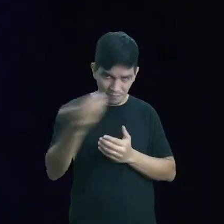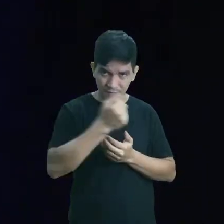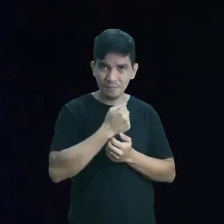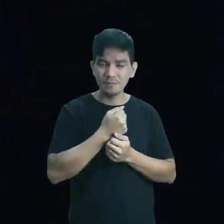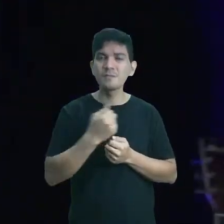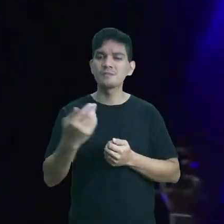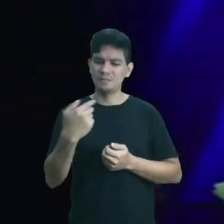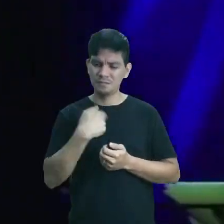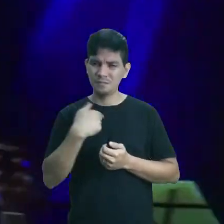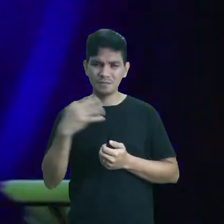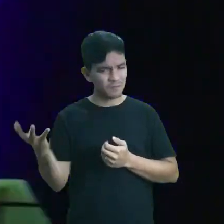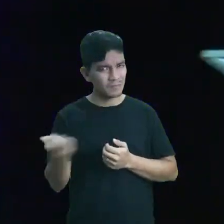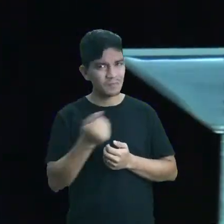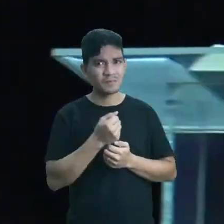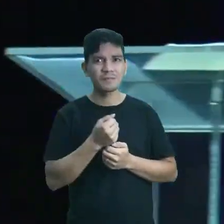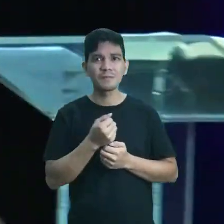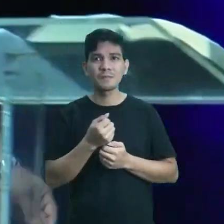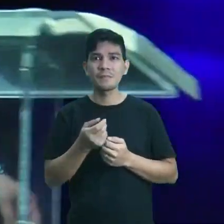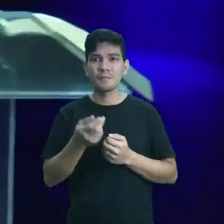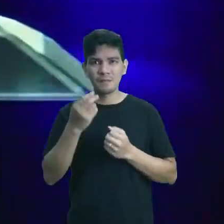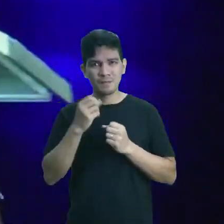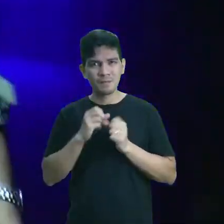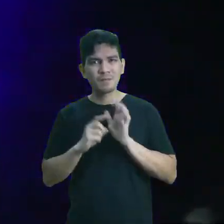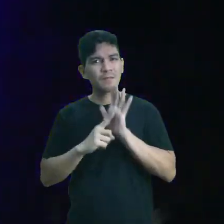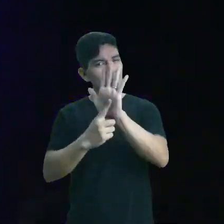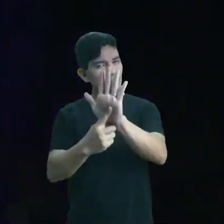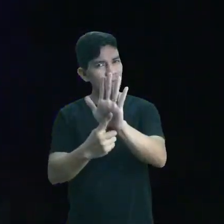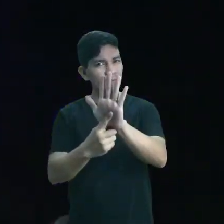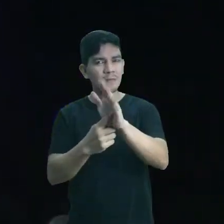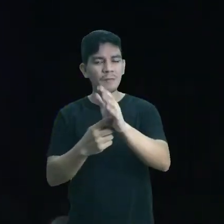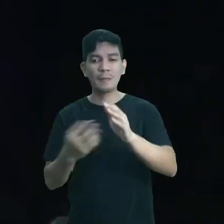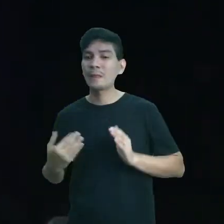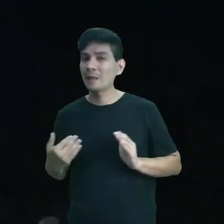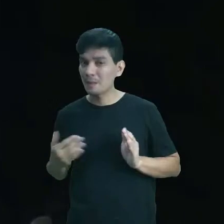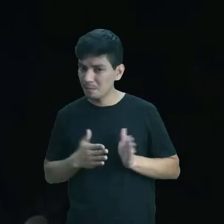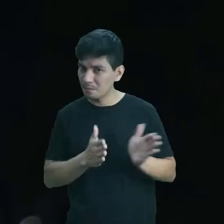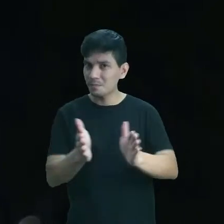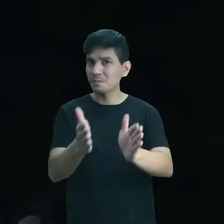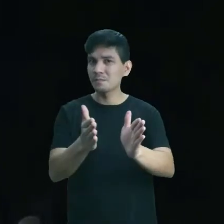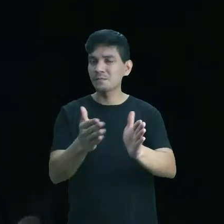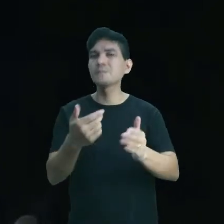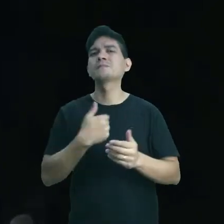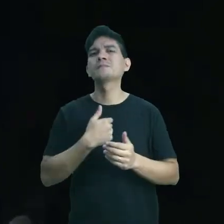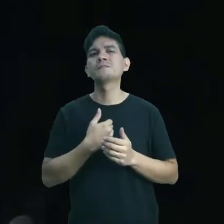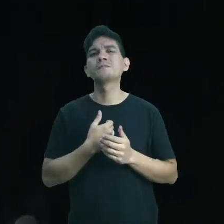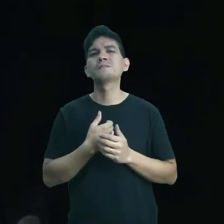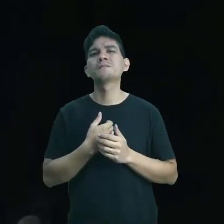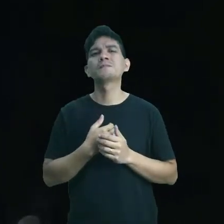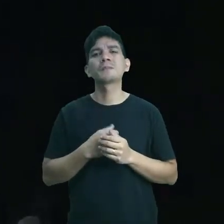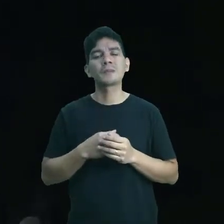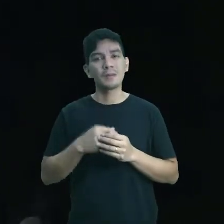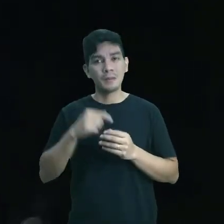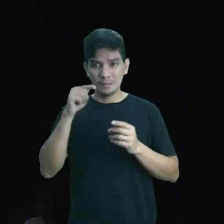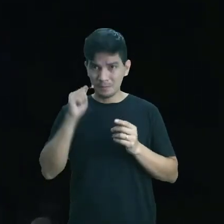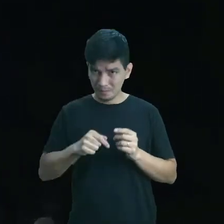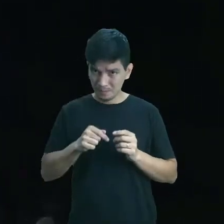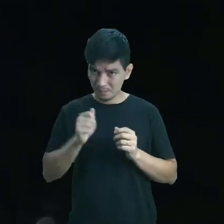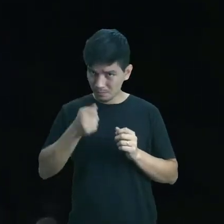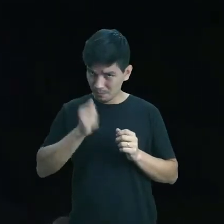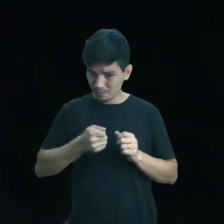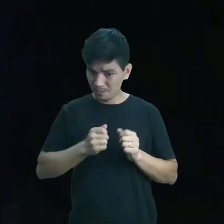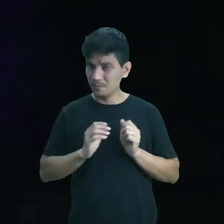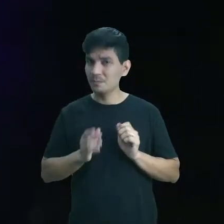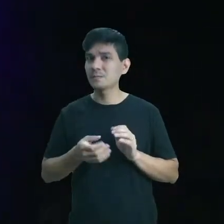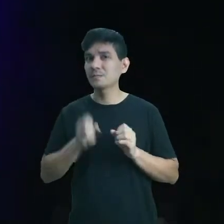comigo, eu vou lhe mostrar. É por aqui. É assim que nós ensinamos.